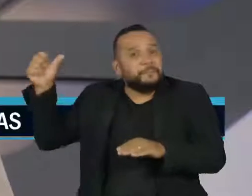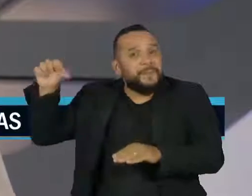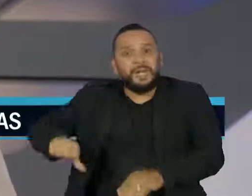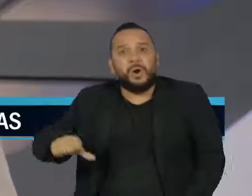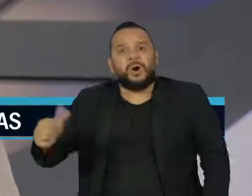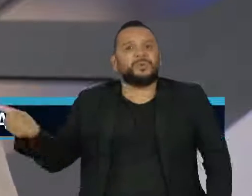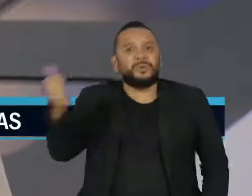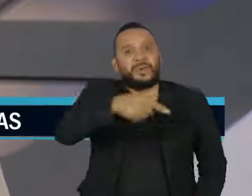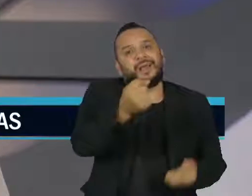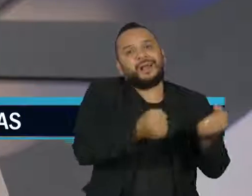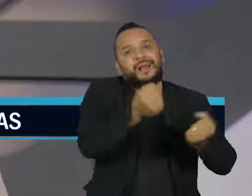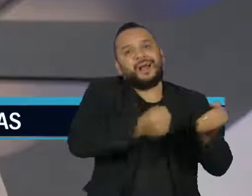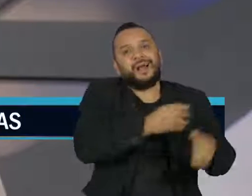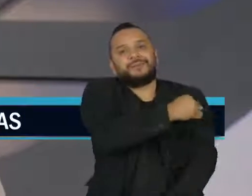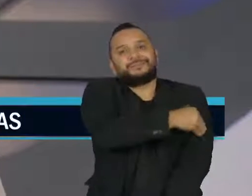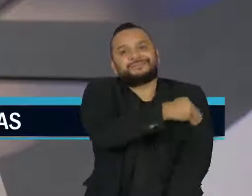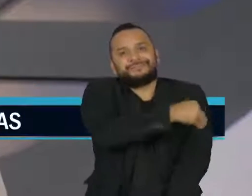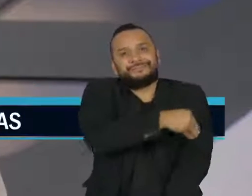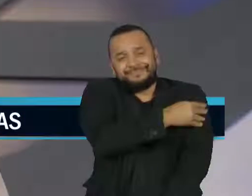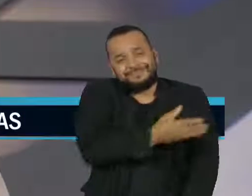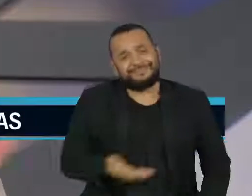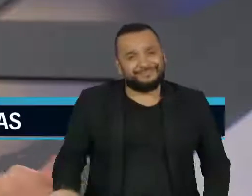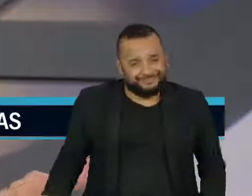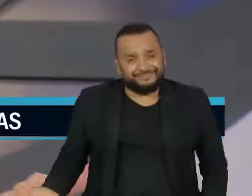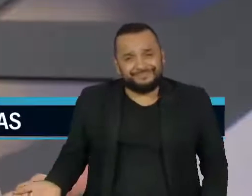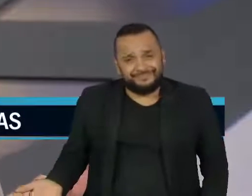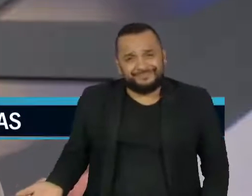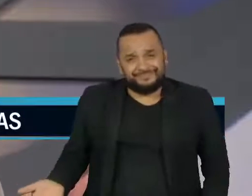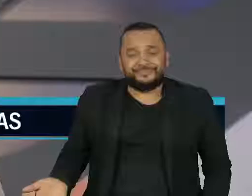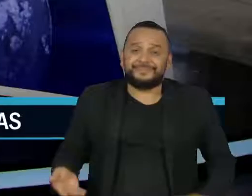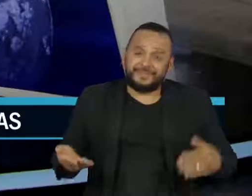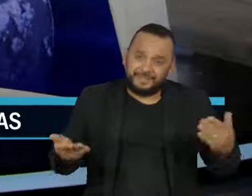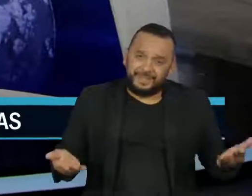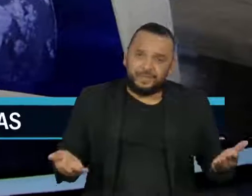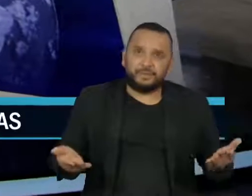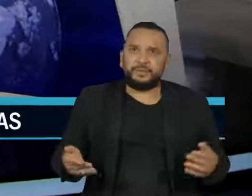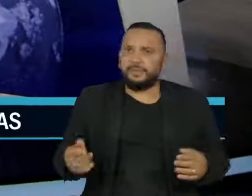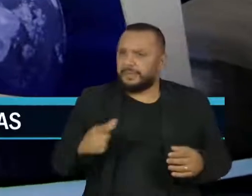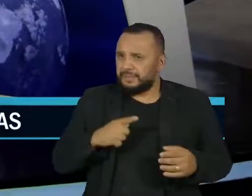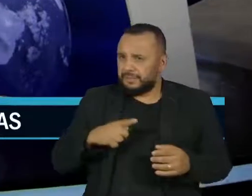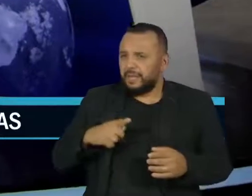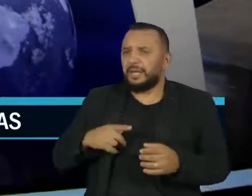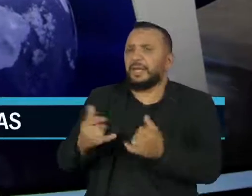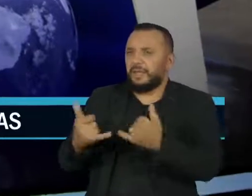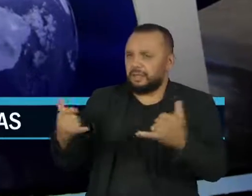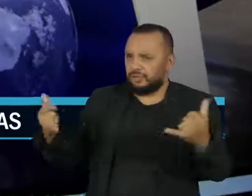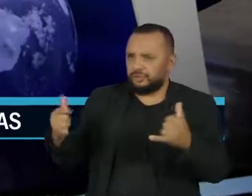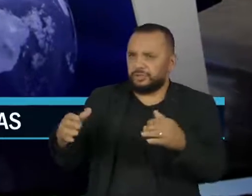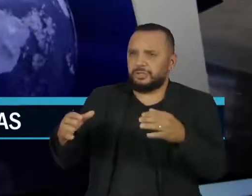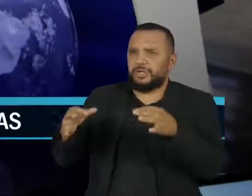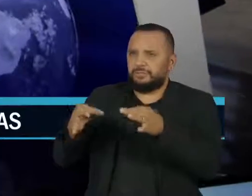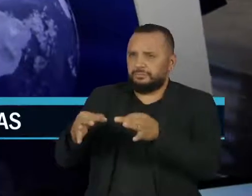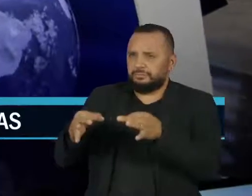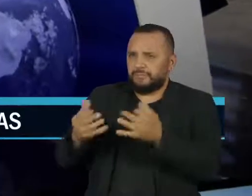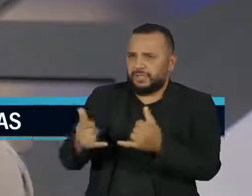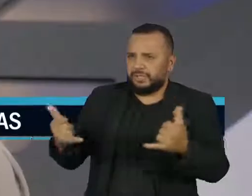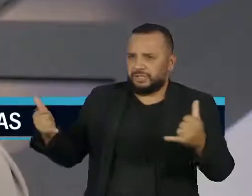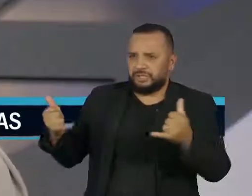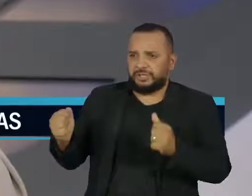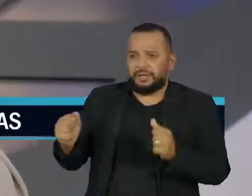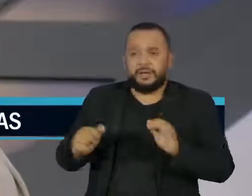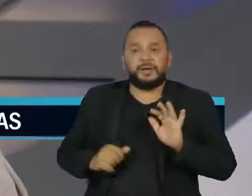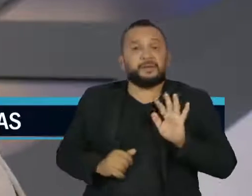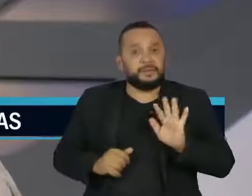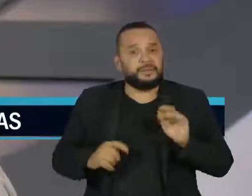matriz que pode ser muito bem desenvolvida aqui e será a saída... O problema das baterias ainda também, não é? Exatamente. Você tem a chance de fazer um